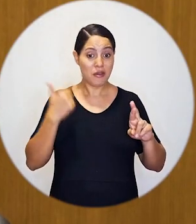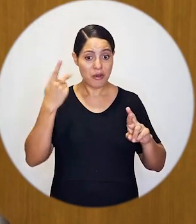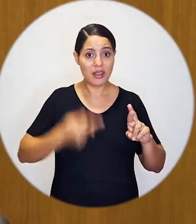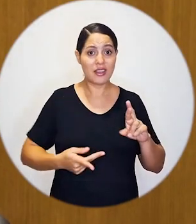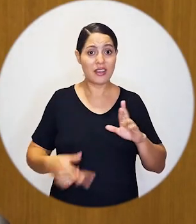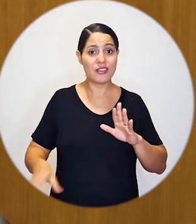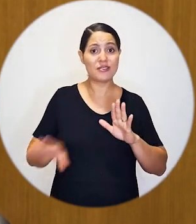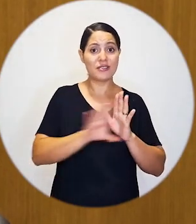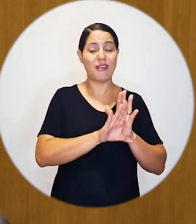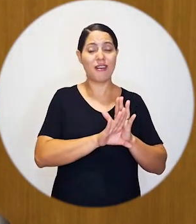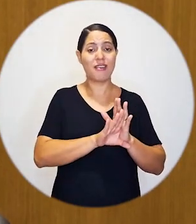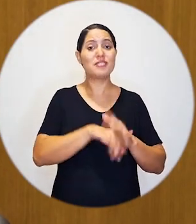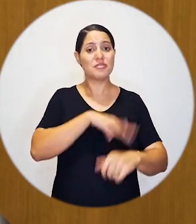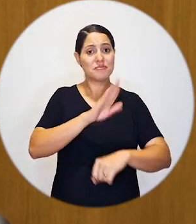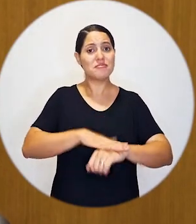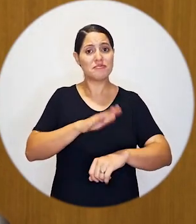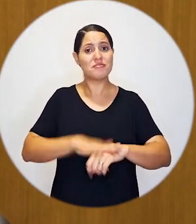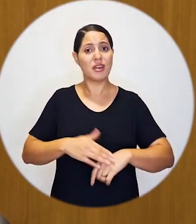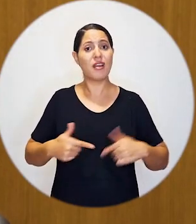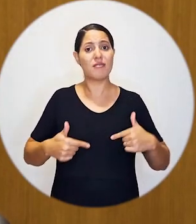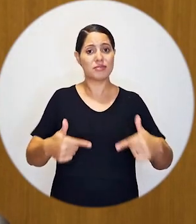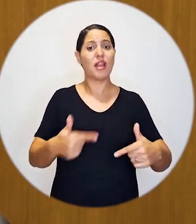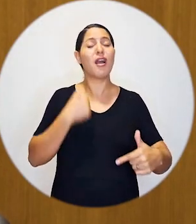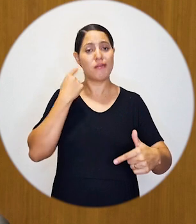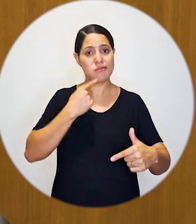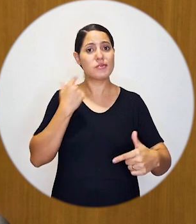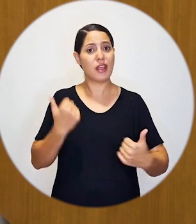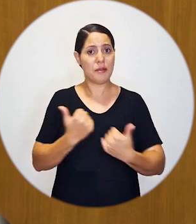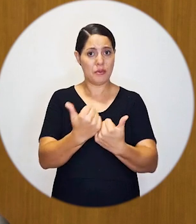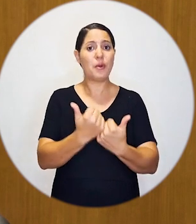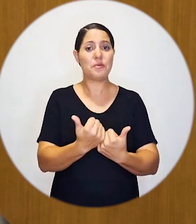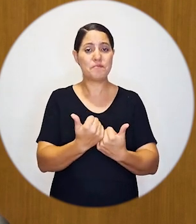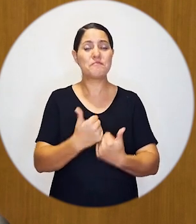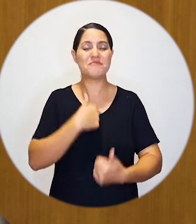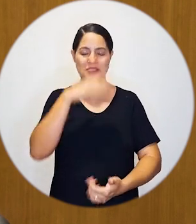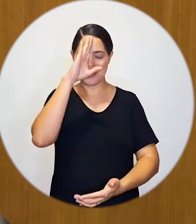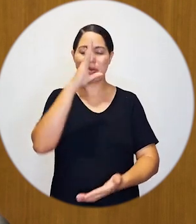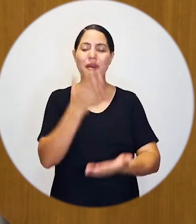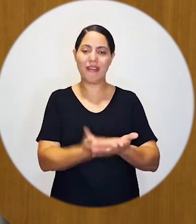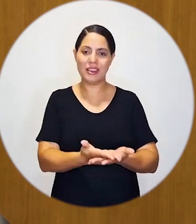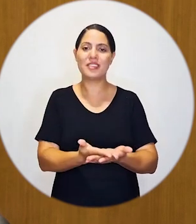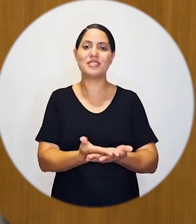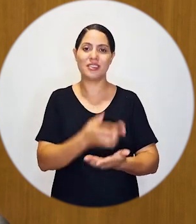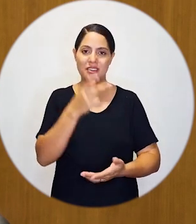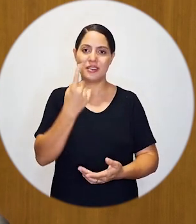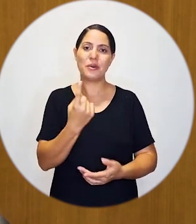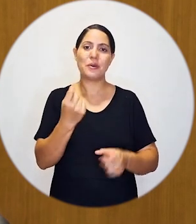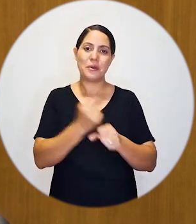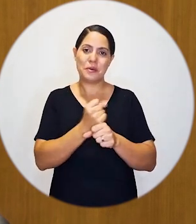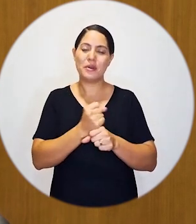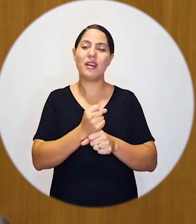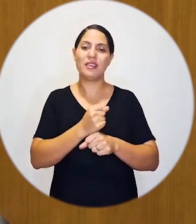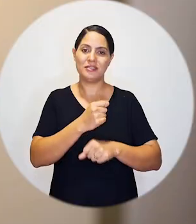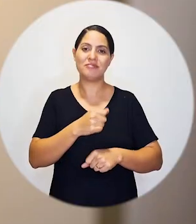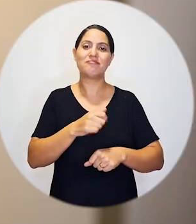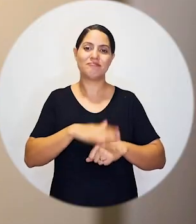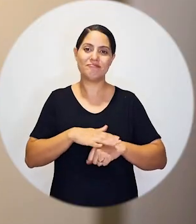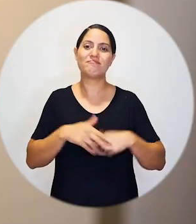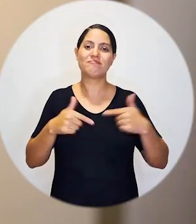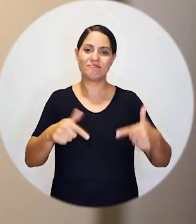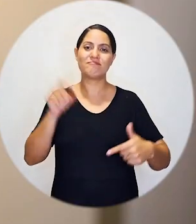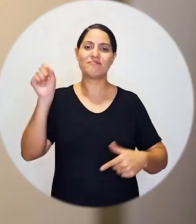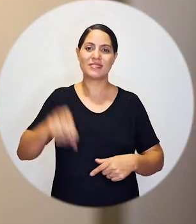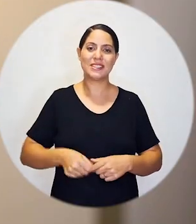aqui, eu faria algo pela advocacia. E eu acredito que nesse 1 ano eu fiz.